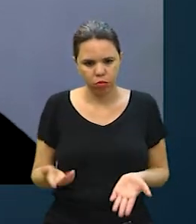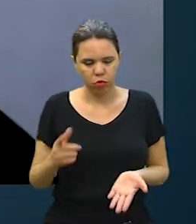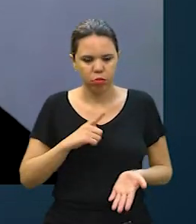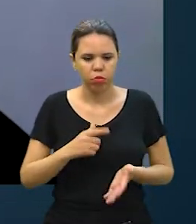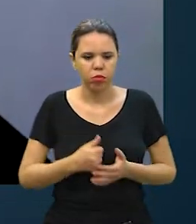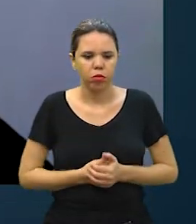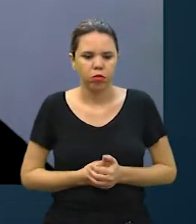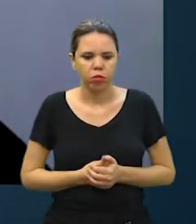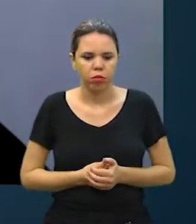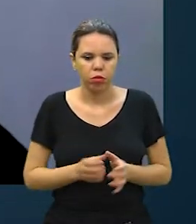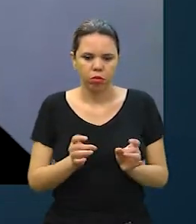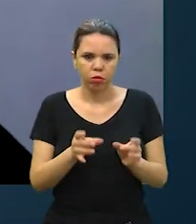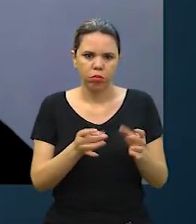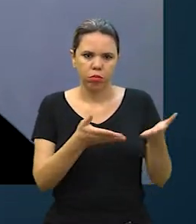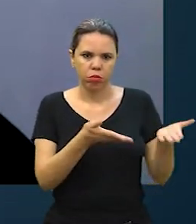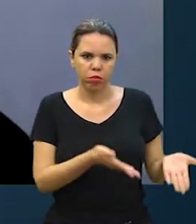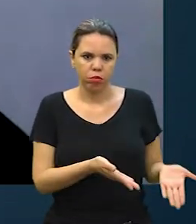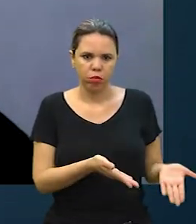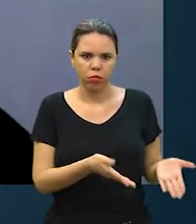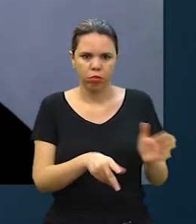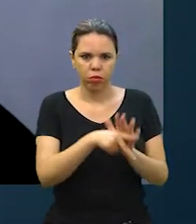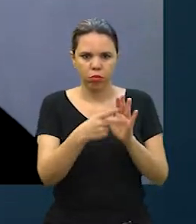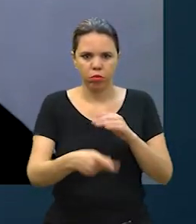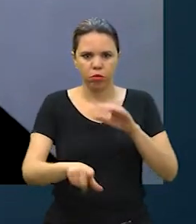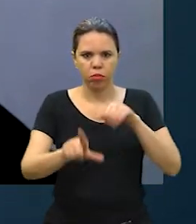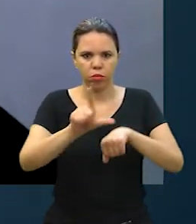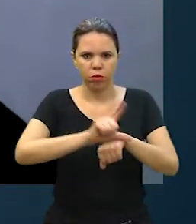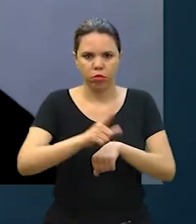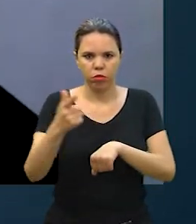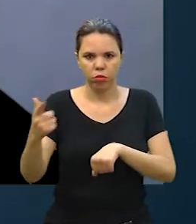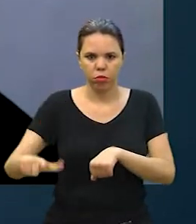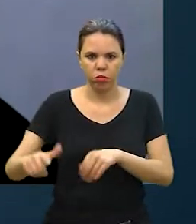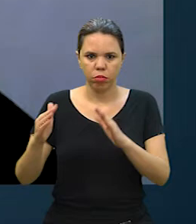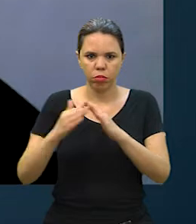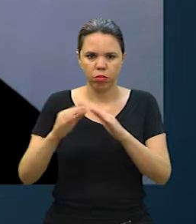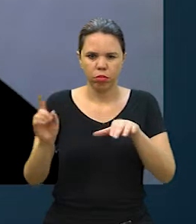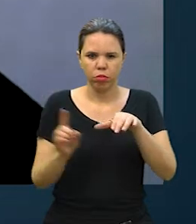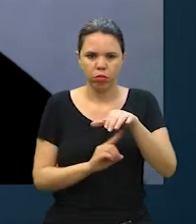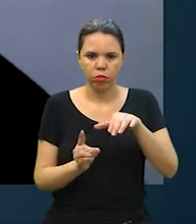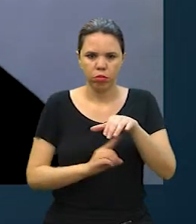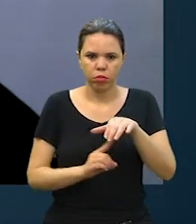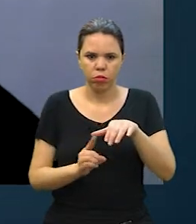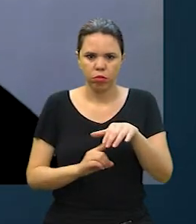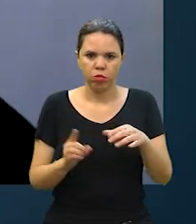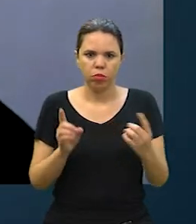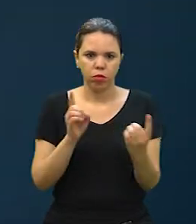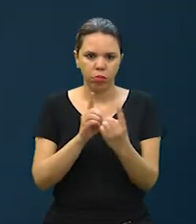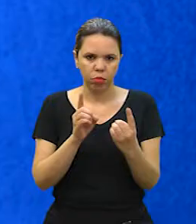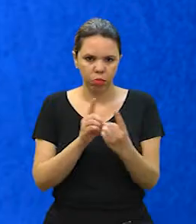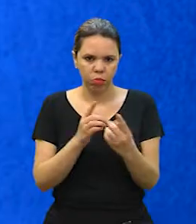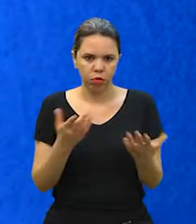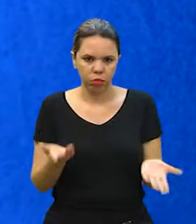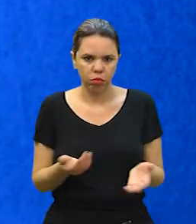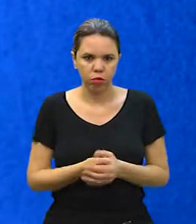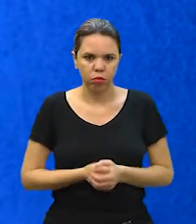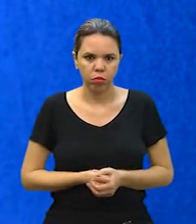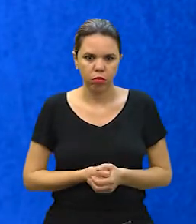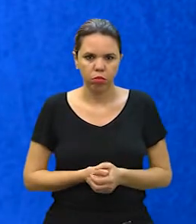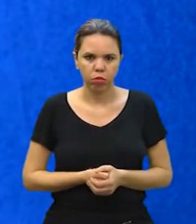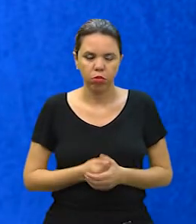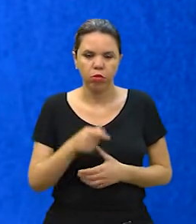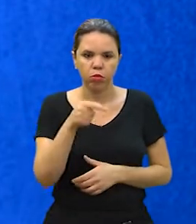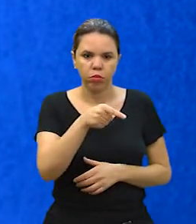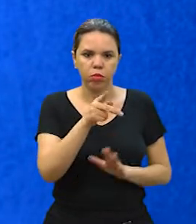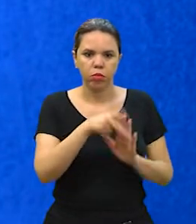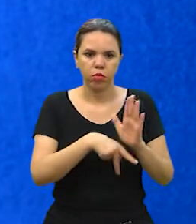tem o ponto de venda que é a própria loja e o ponto de venda na casa do cliente com o serviço de delivery. E